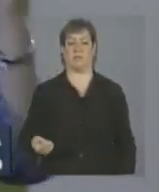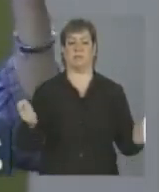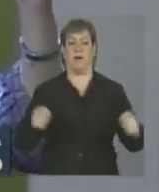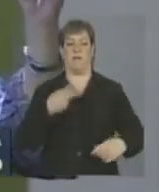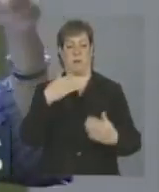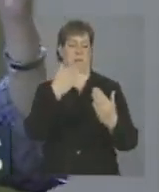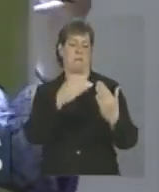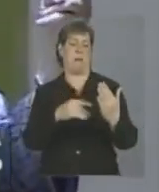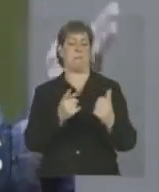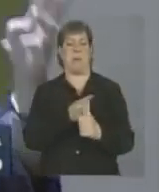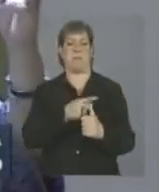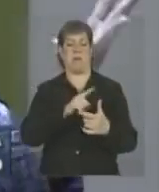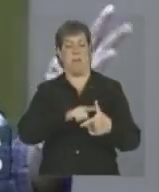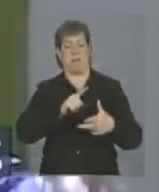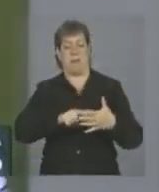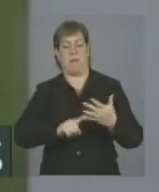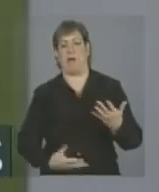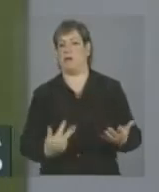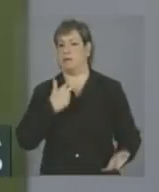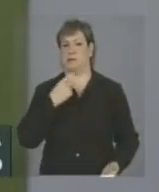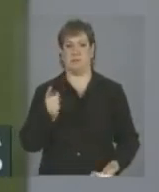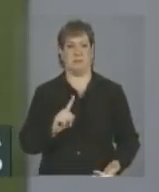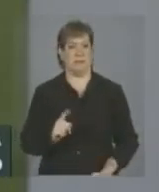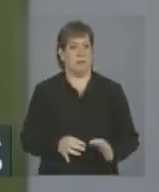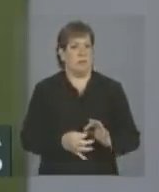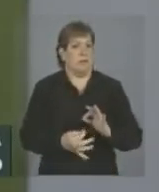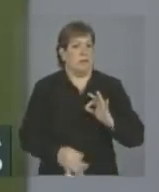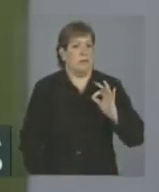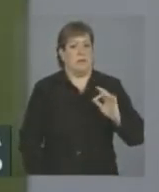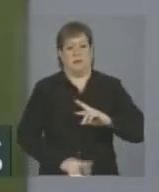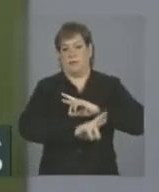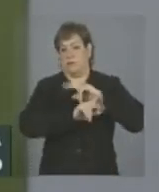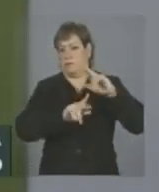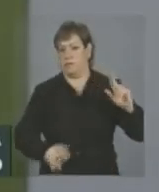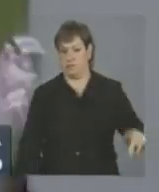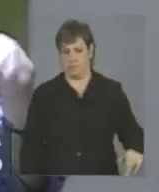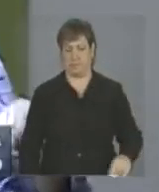e falar primeiro isso, segundo aquilo, terceiro aquilo. Não é assim, é simultâneo.